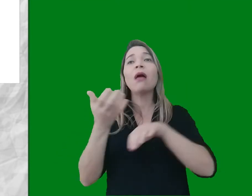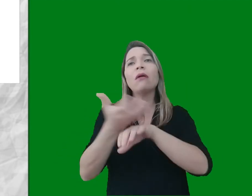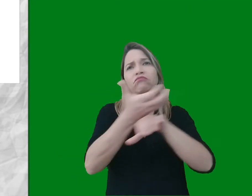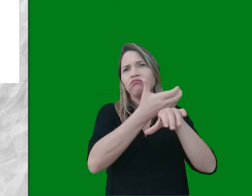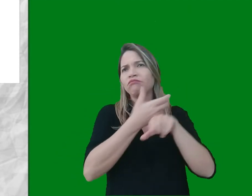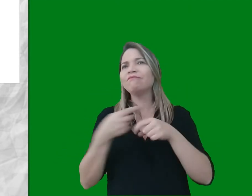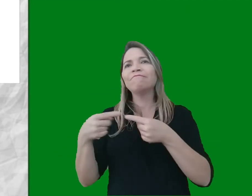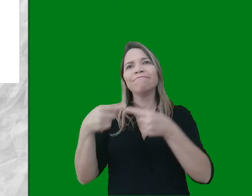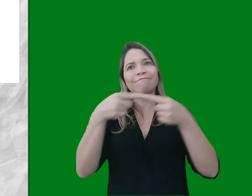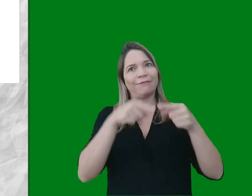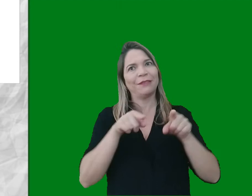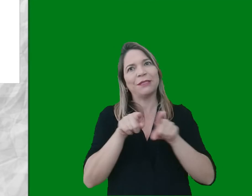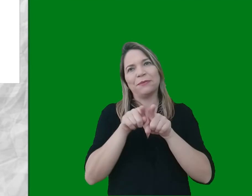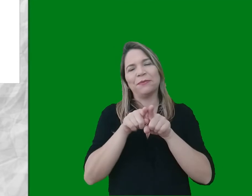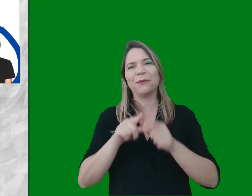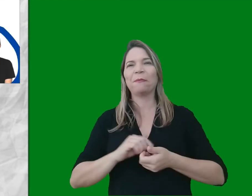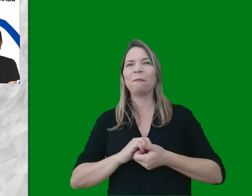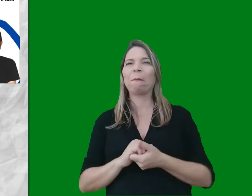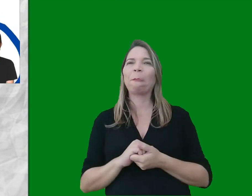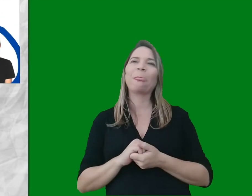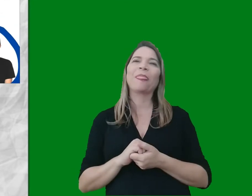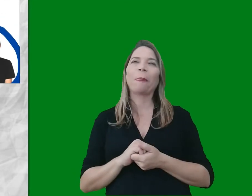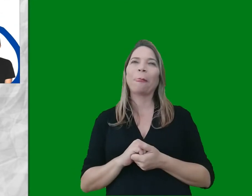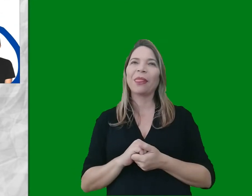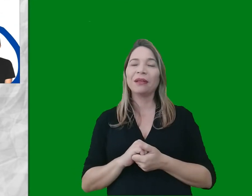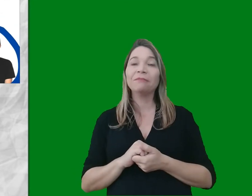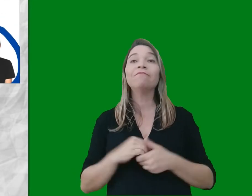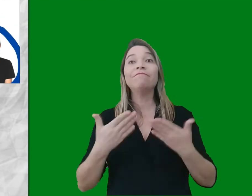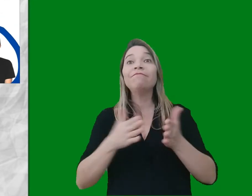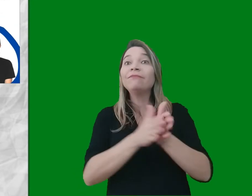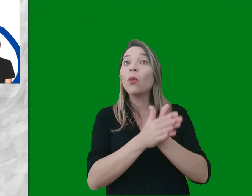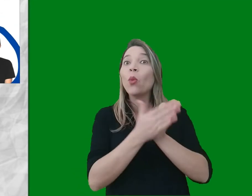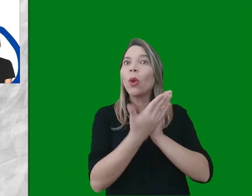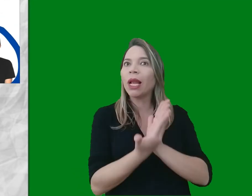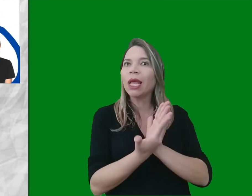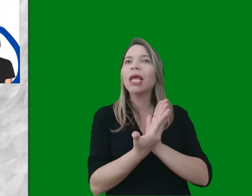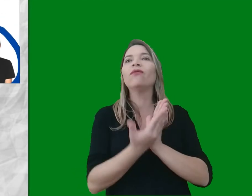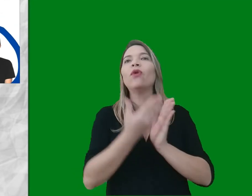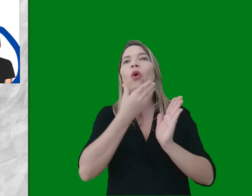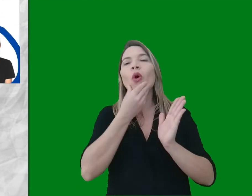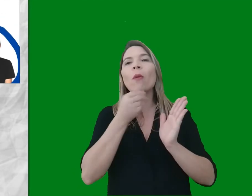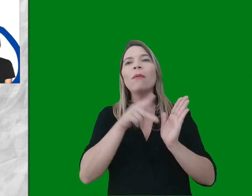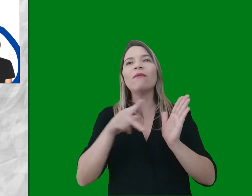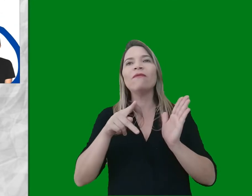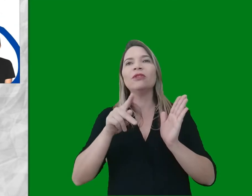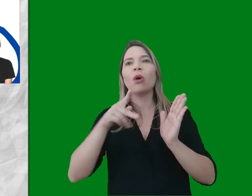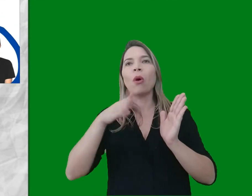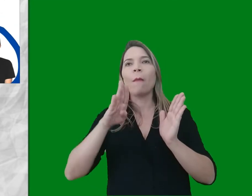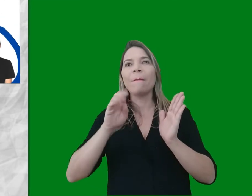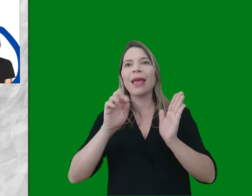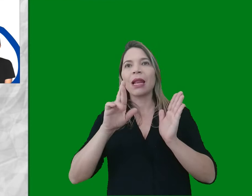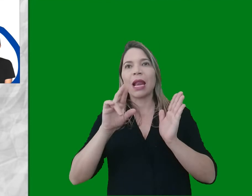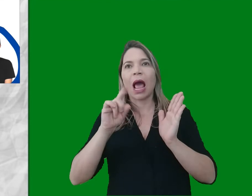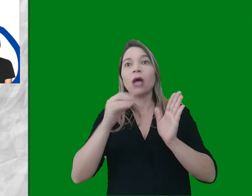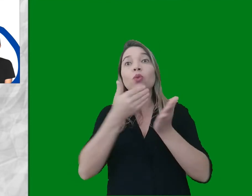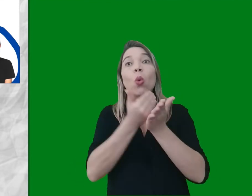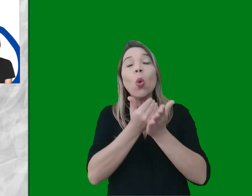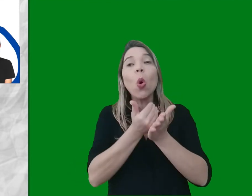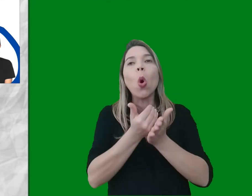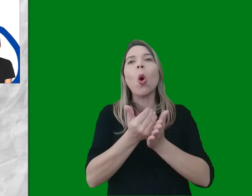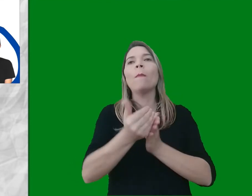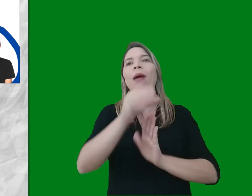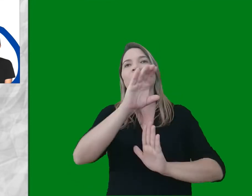os conteúdos se fazem pertinentes. O livro, prefaciado pelo professor Bernardo Buarque de Holanda, tem seu